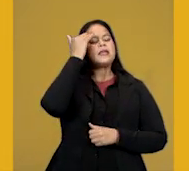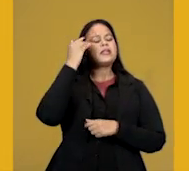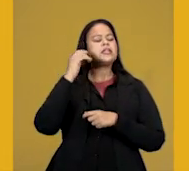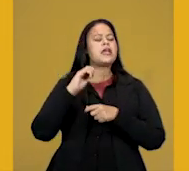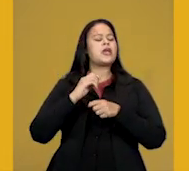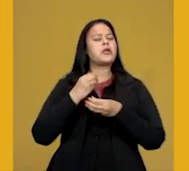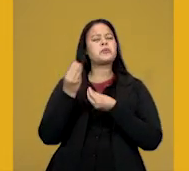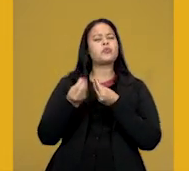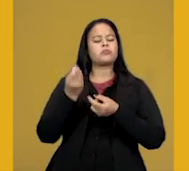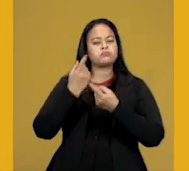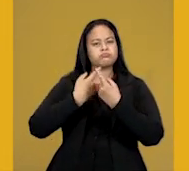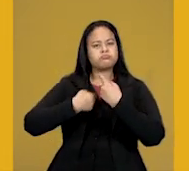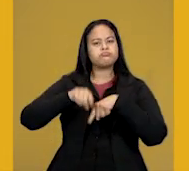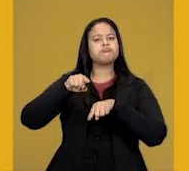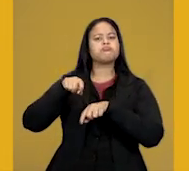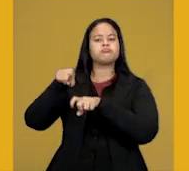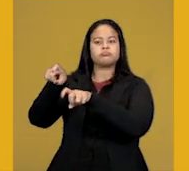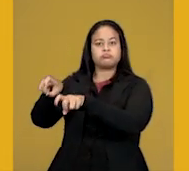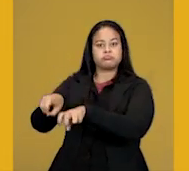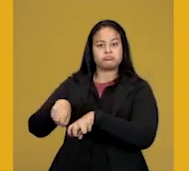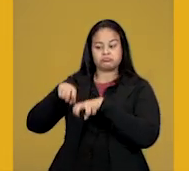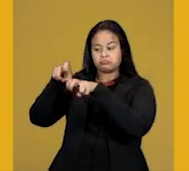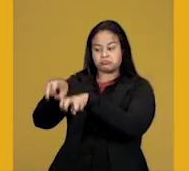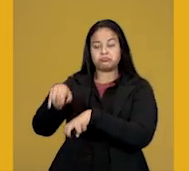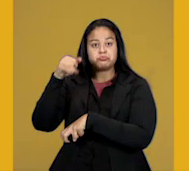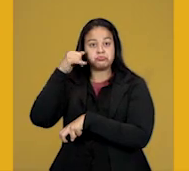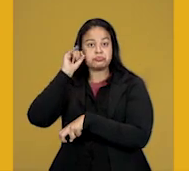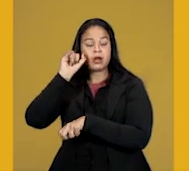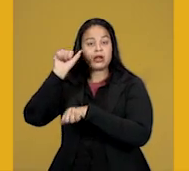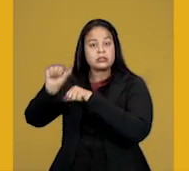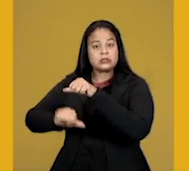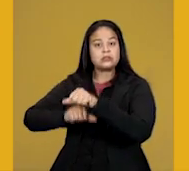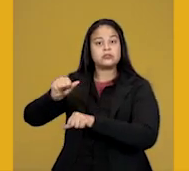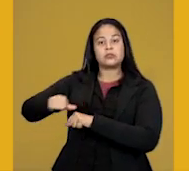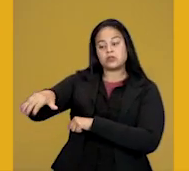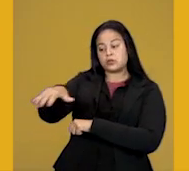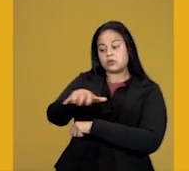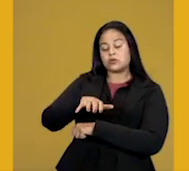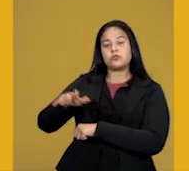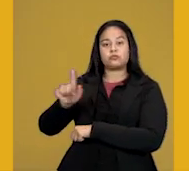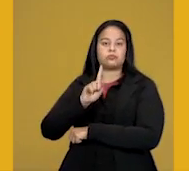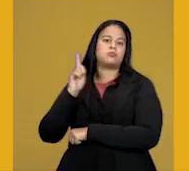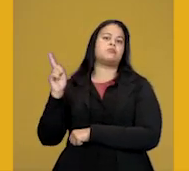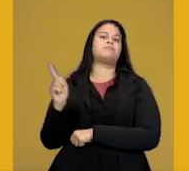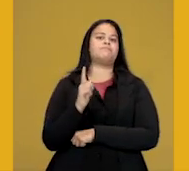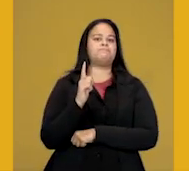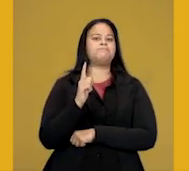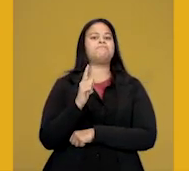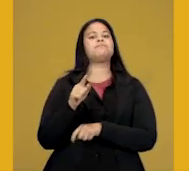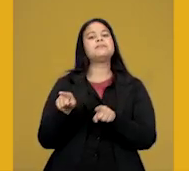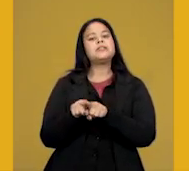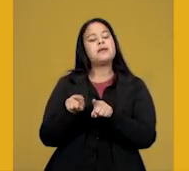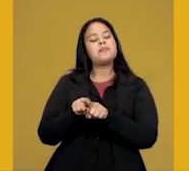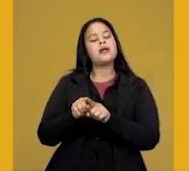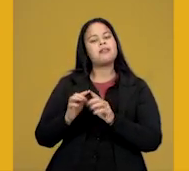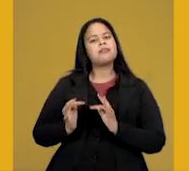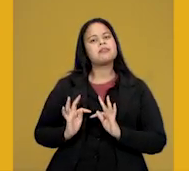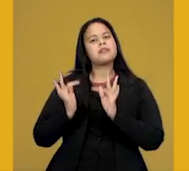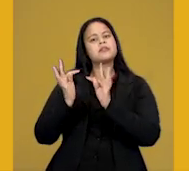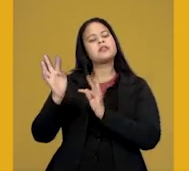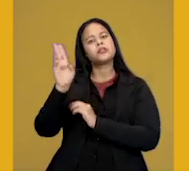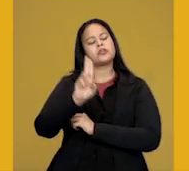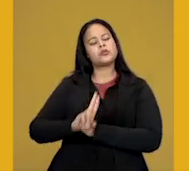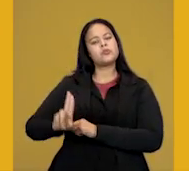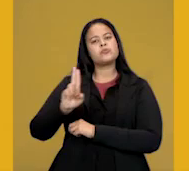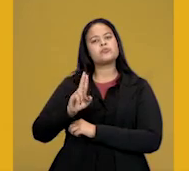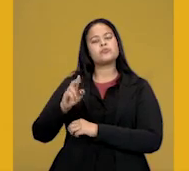agricultura foi diretamente acompanhada da transformação do espaço geográfico, né? E das técnicas que